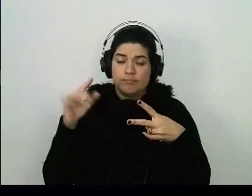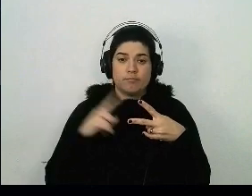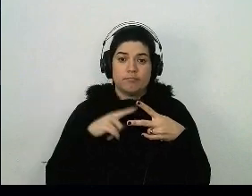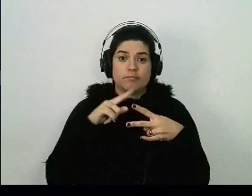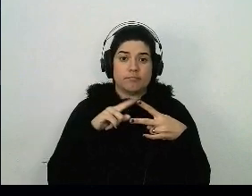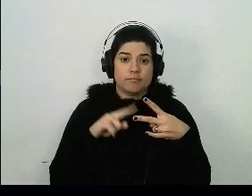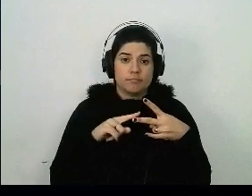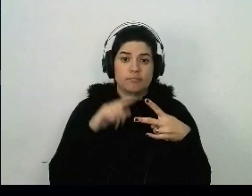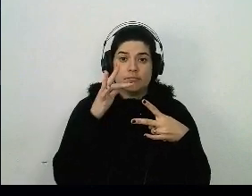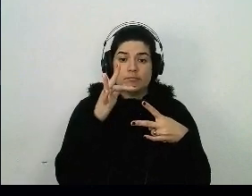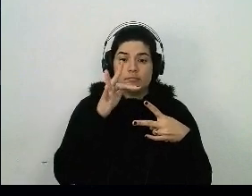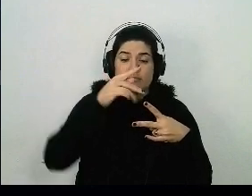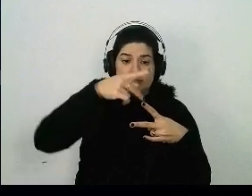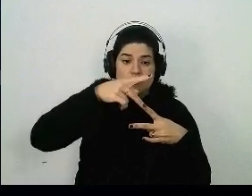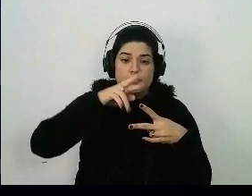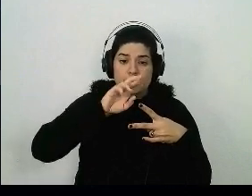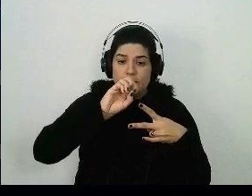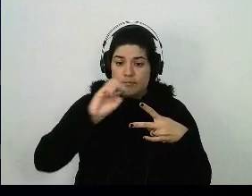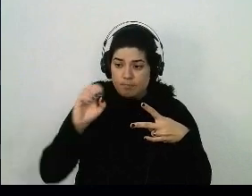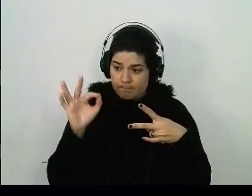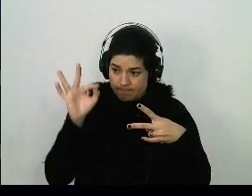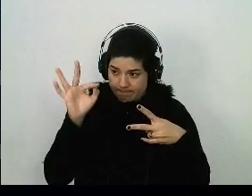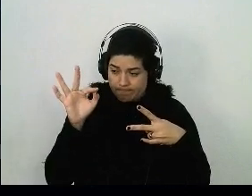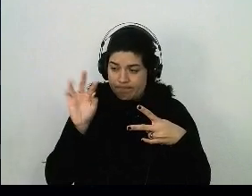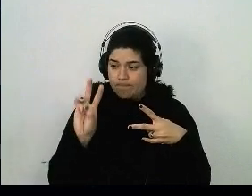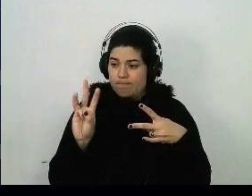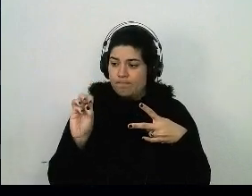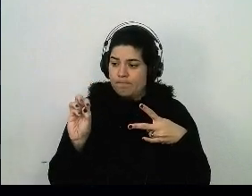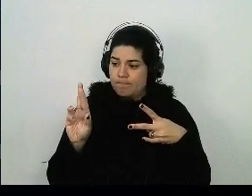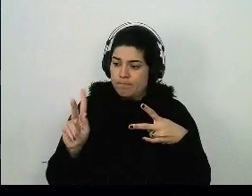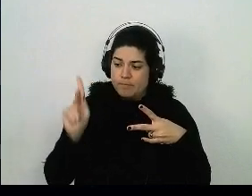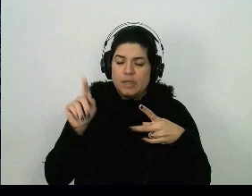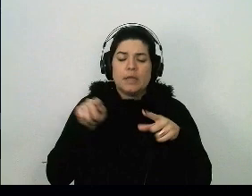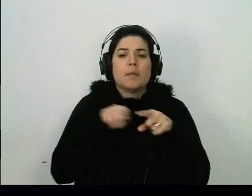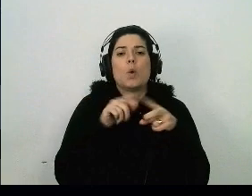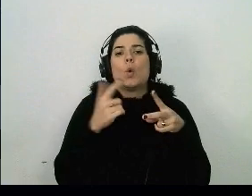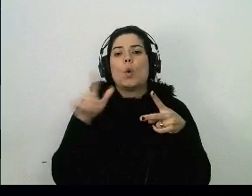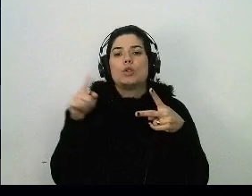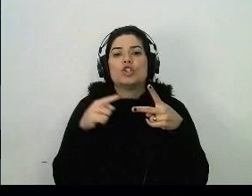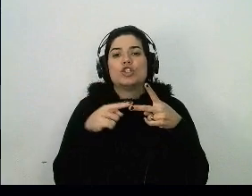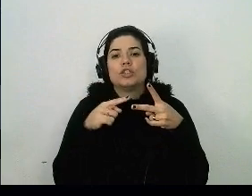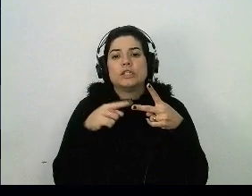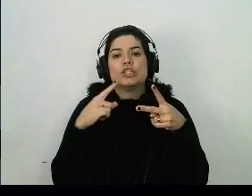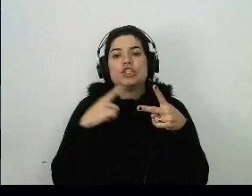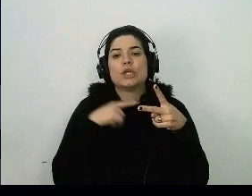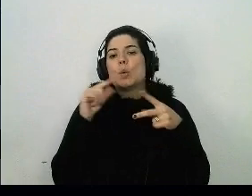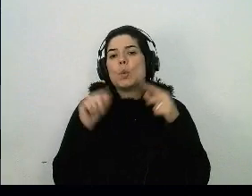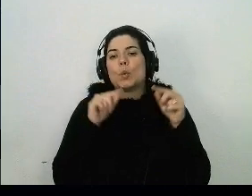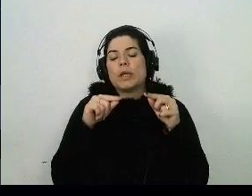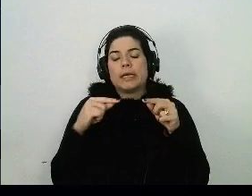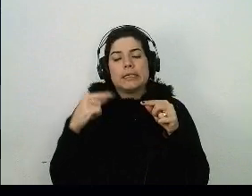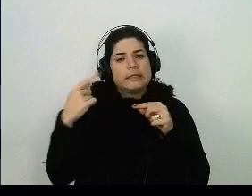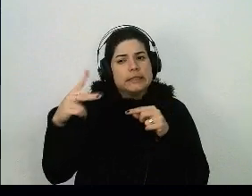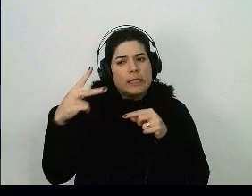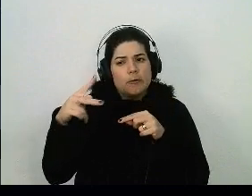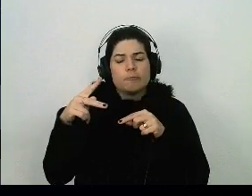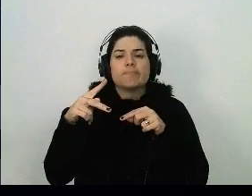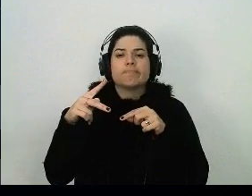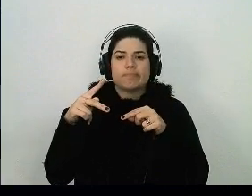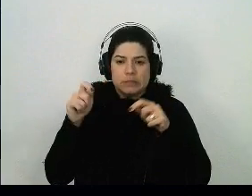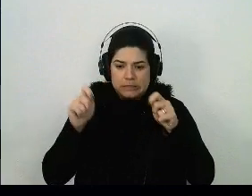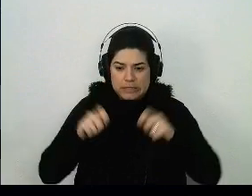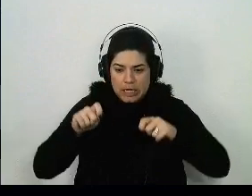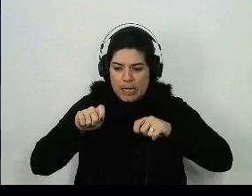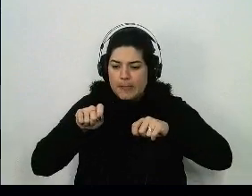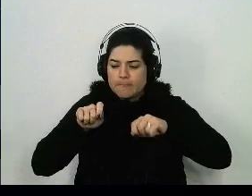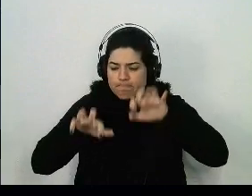Work, e também tinha a questão da mineração também, onde você utilizava seu poder computacional para descobrir